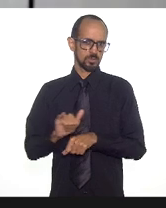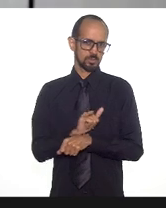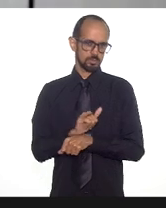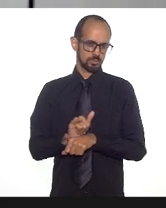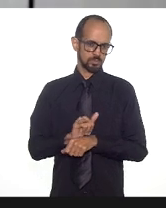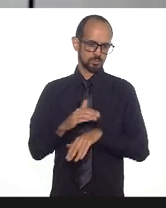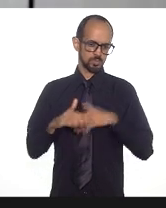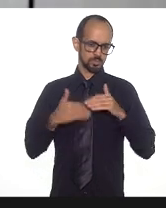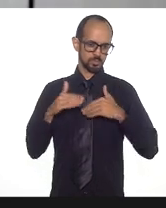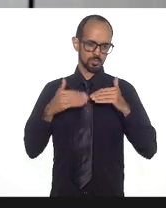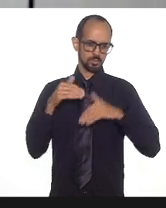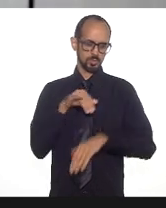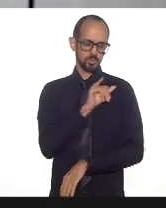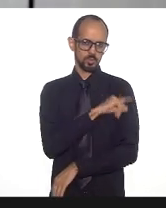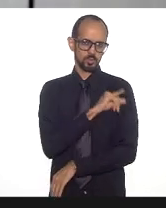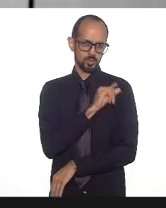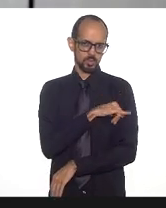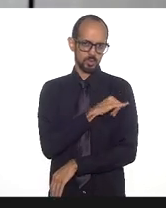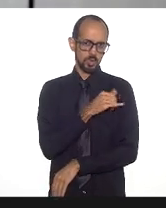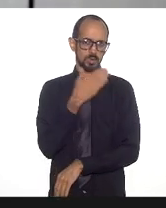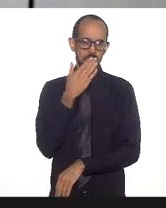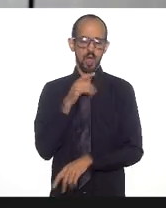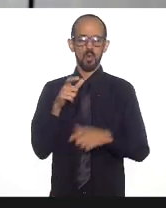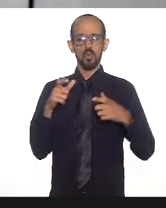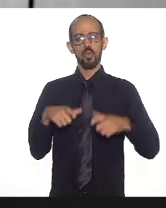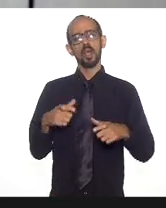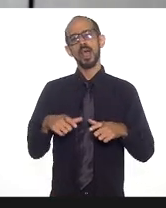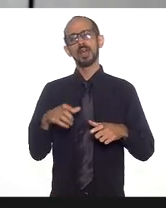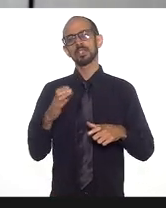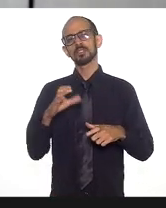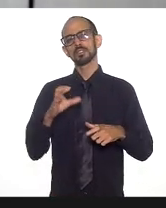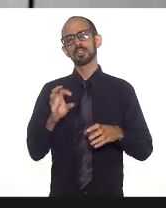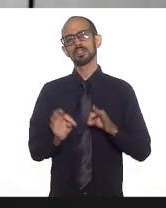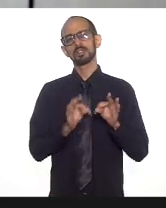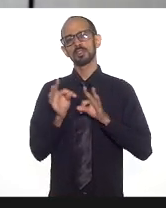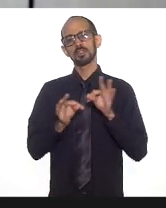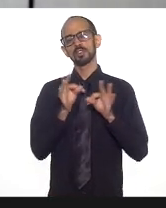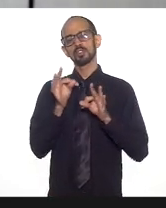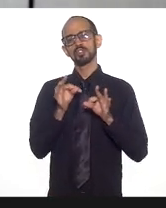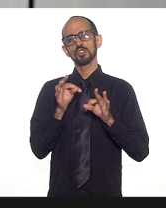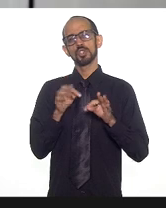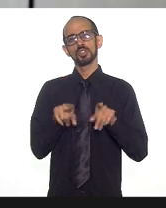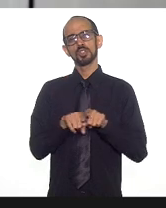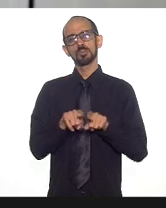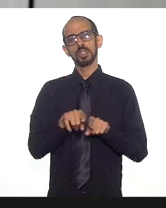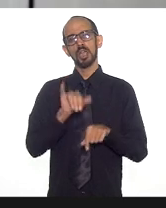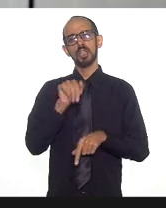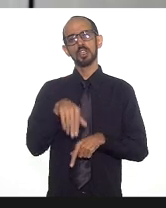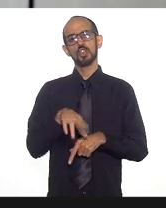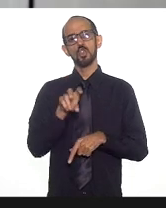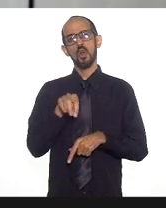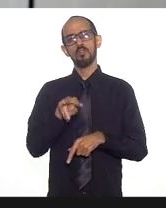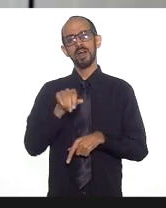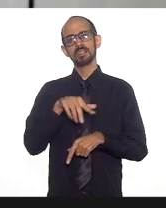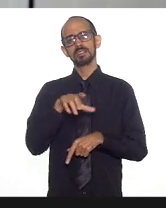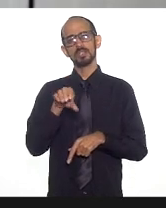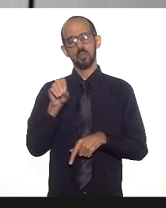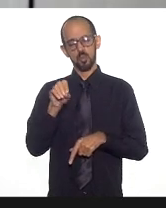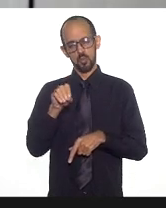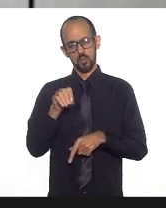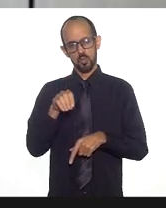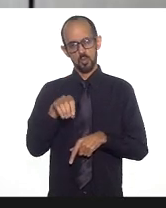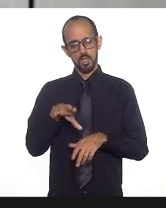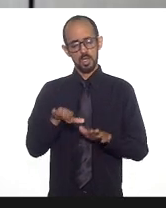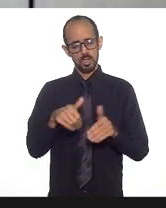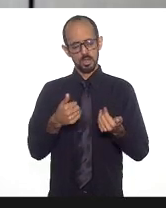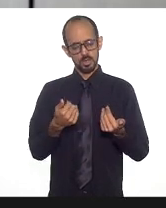Estado do Rio de Janeiro, e qual o lugar da ciência, da tecnologia e da inovação dentro disso. Eu acho que os exemplos,